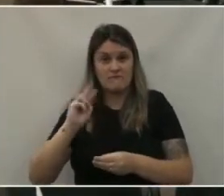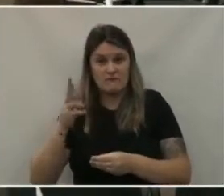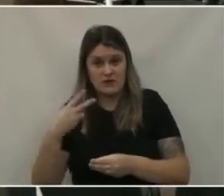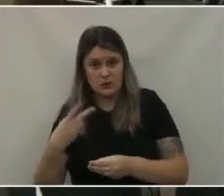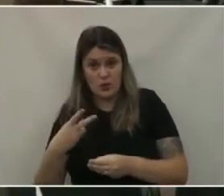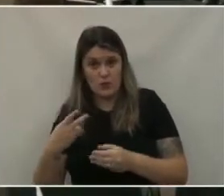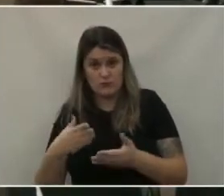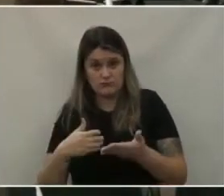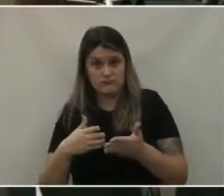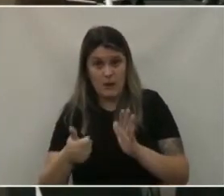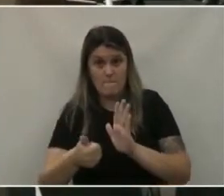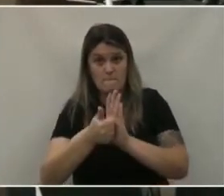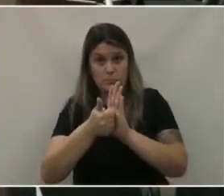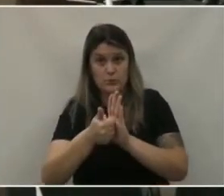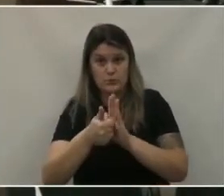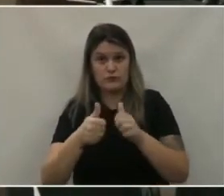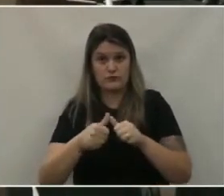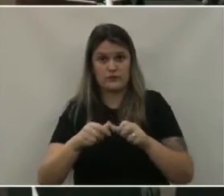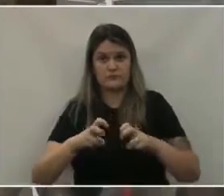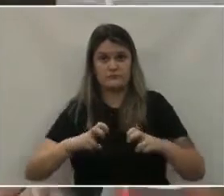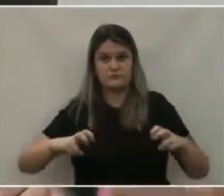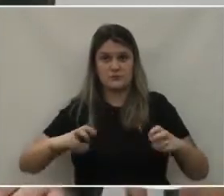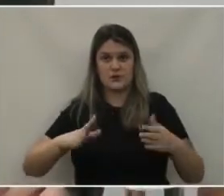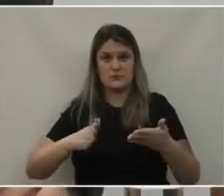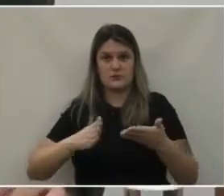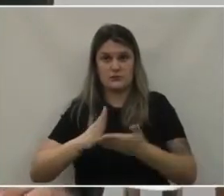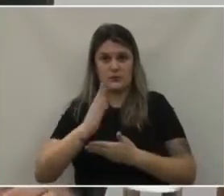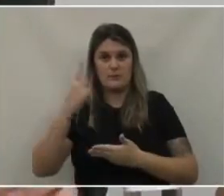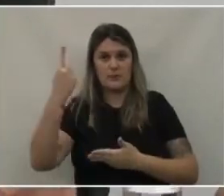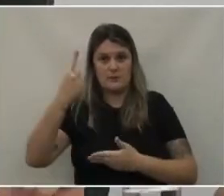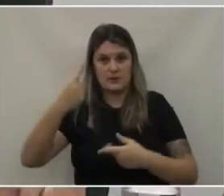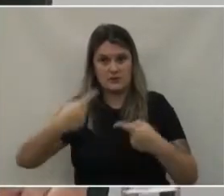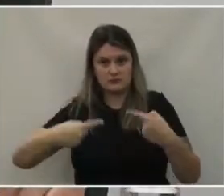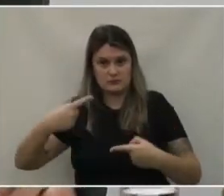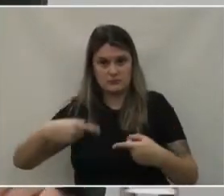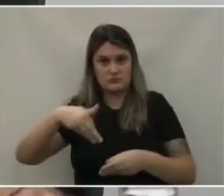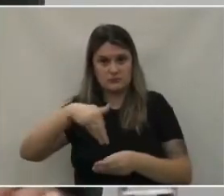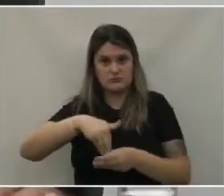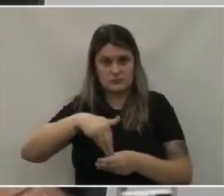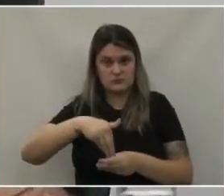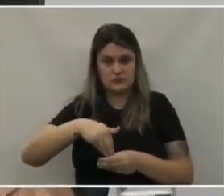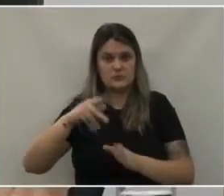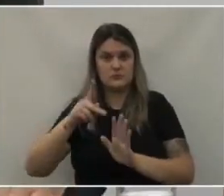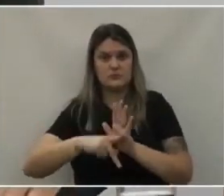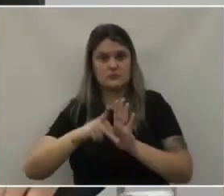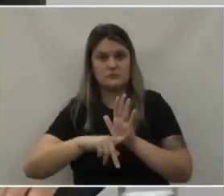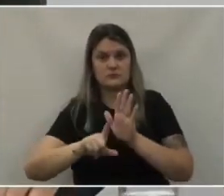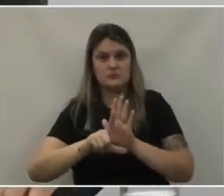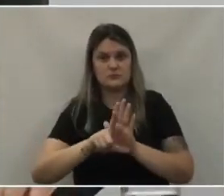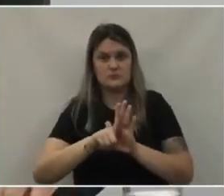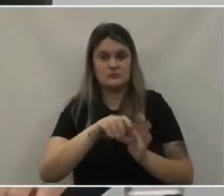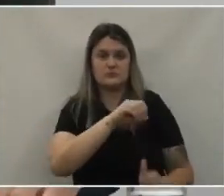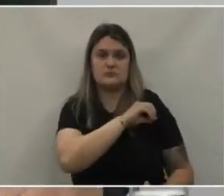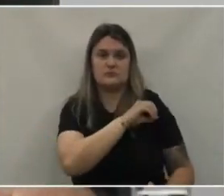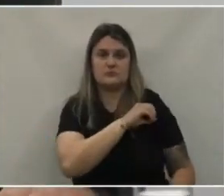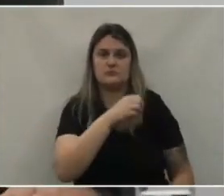vereadores que aprovam, permaneçam como estão. Aprovado em primeira discussão e votação, o projeto de lei ordinária de